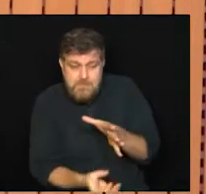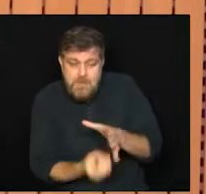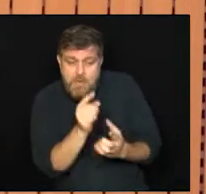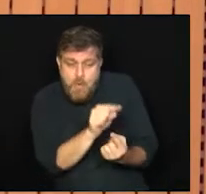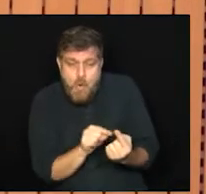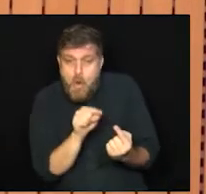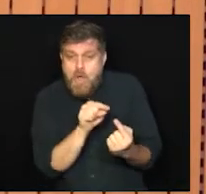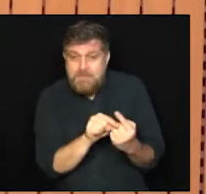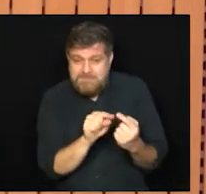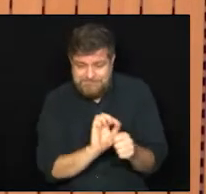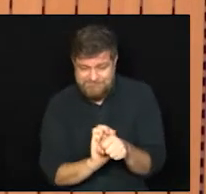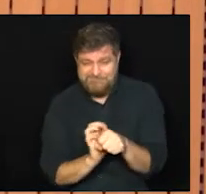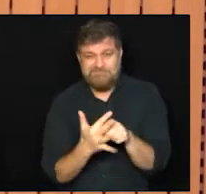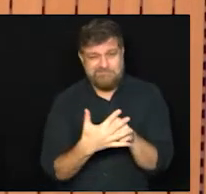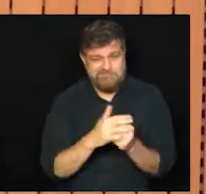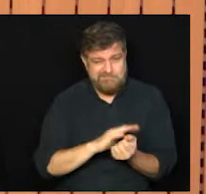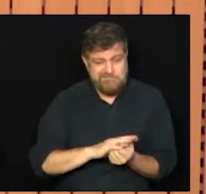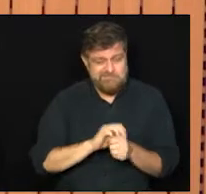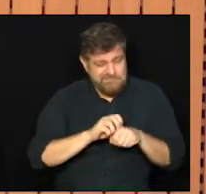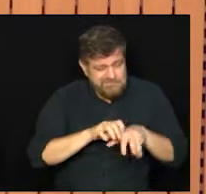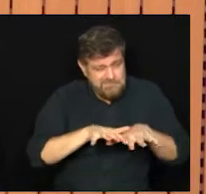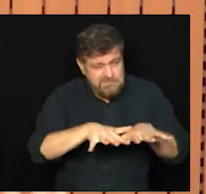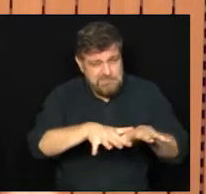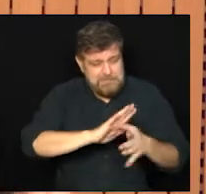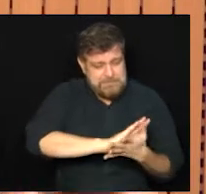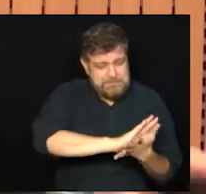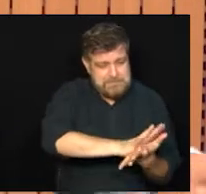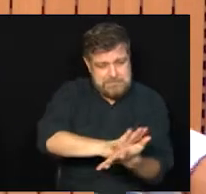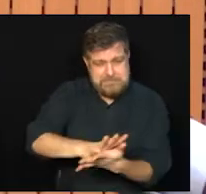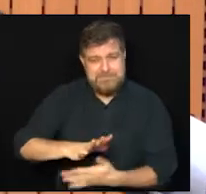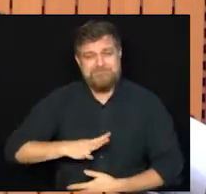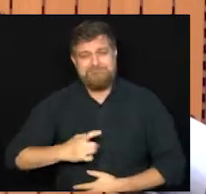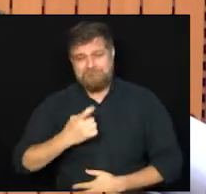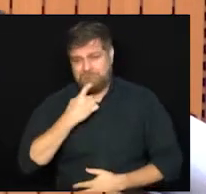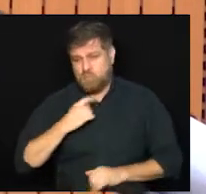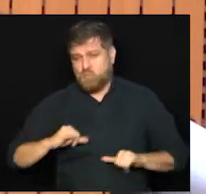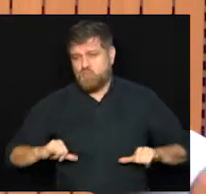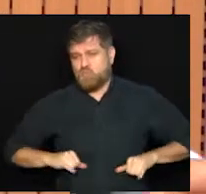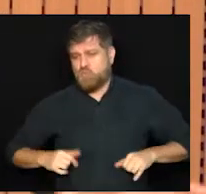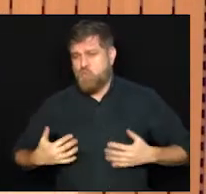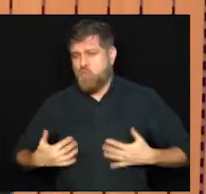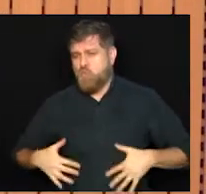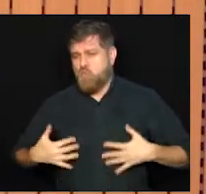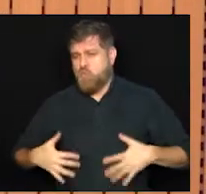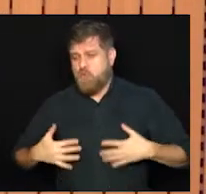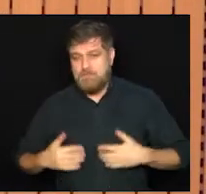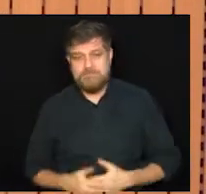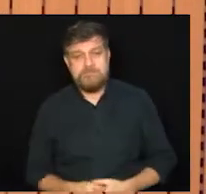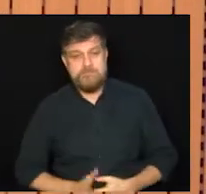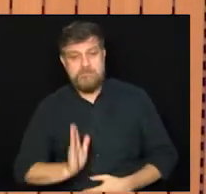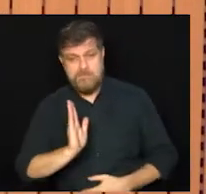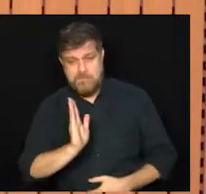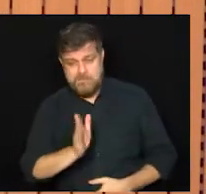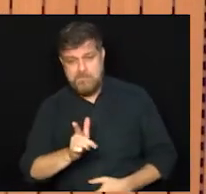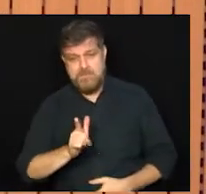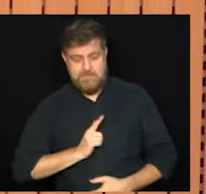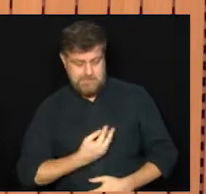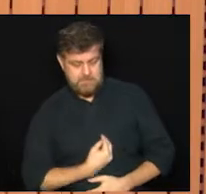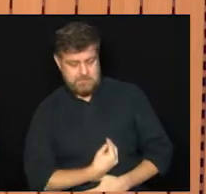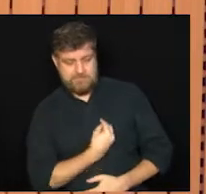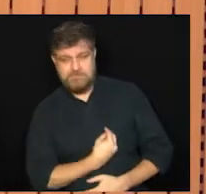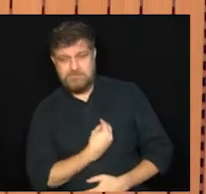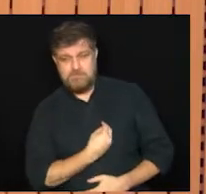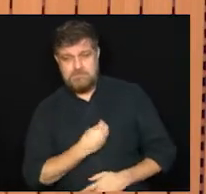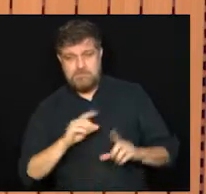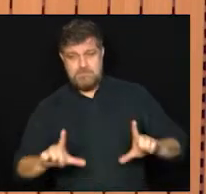os impactos da Covid-19 no município de Campinas. Já presentes na